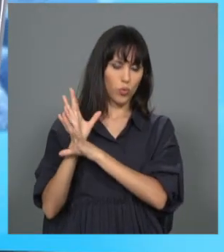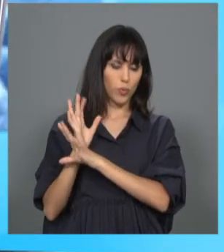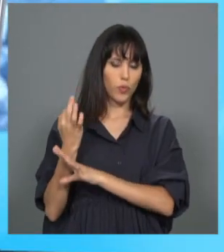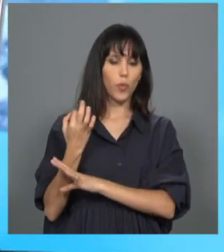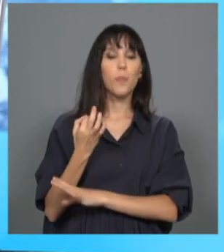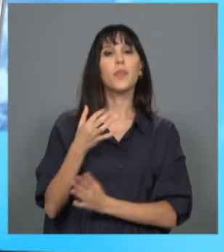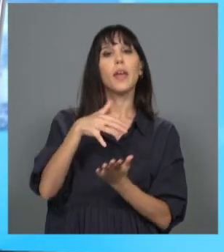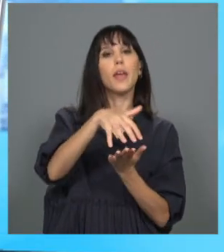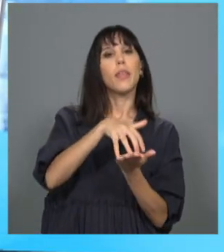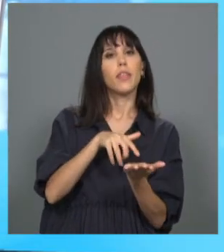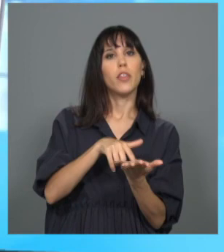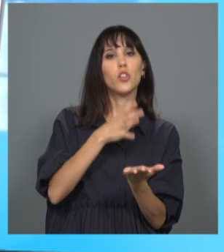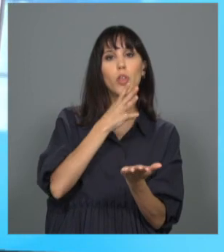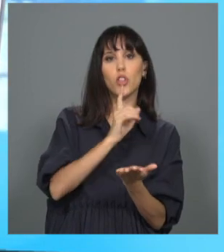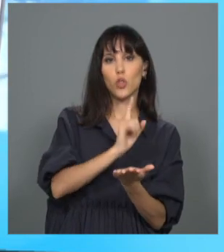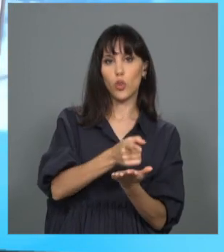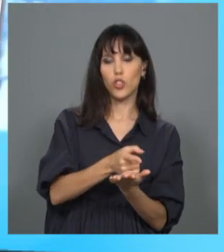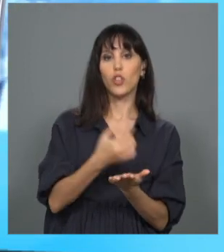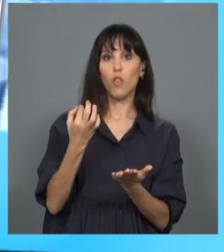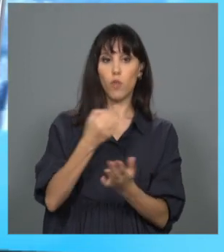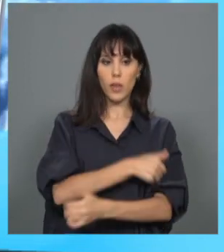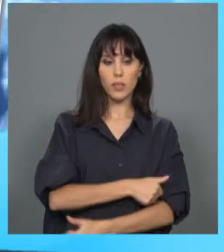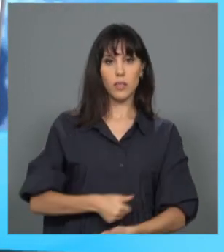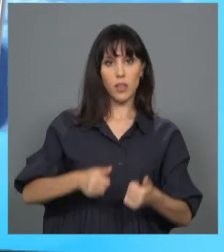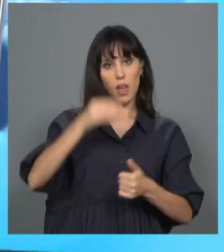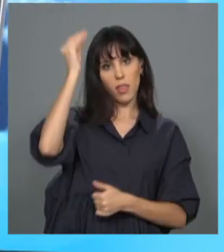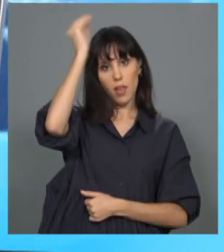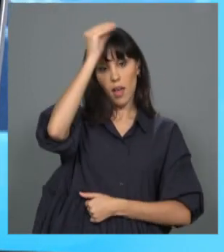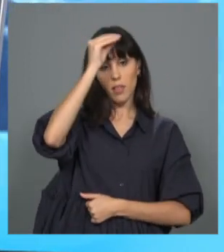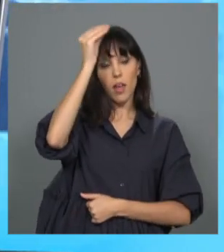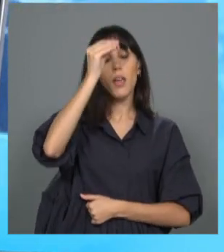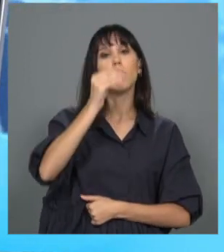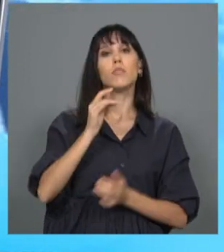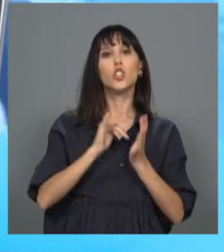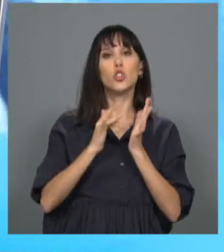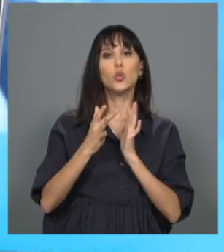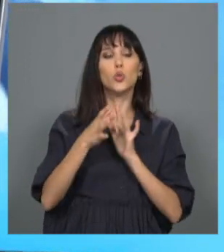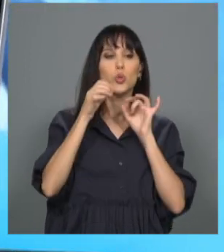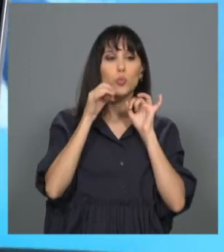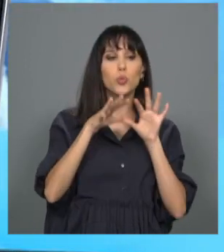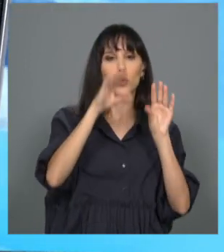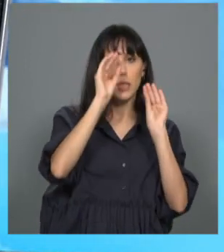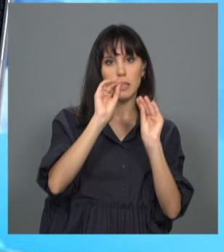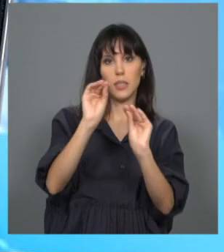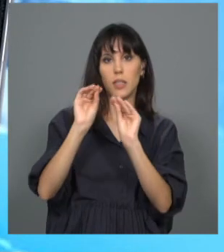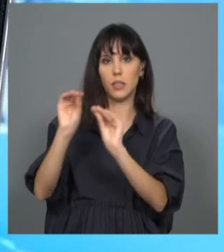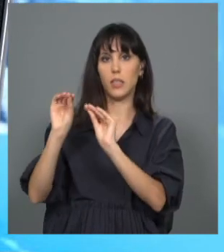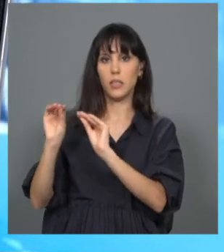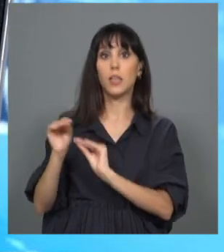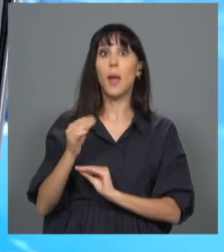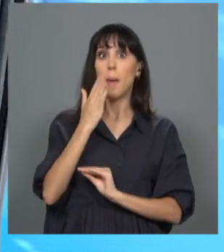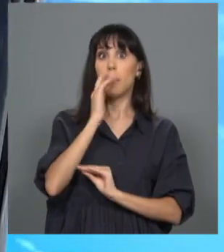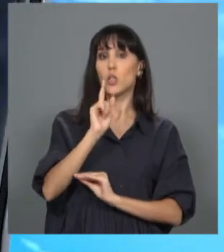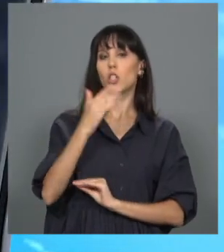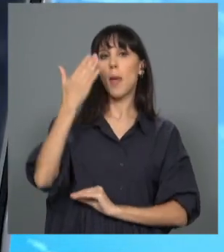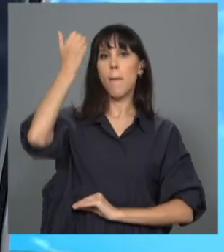texto, ensinava nas cidades e aldeias por onde passava. Jesus aparece aqui como mestre, não